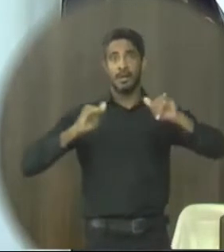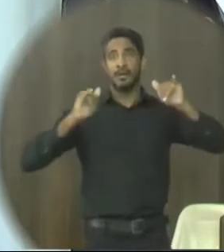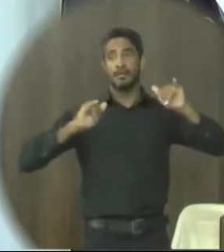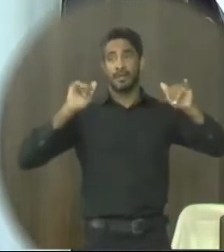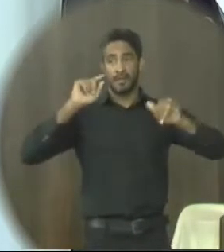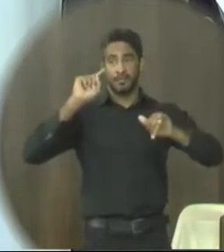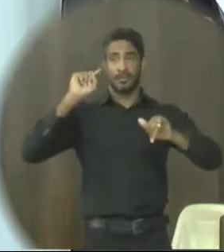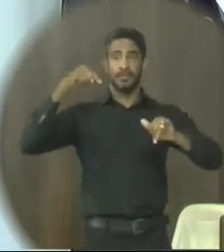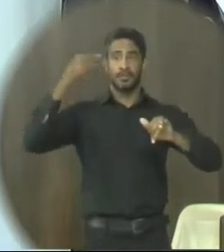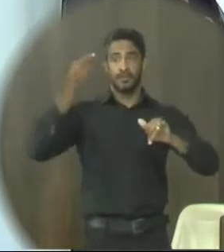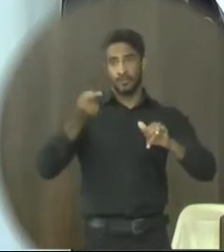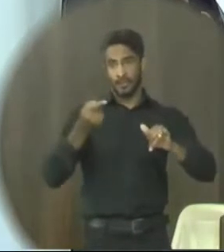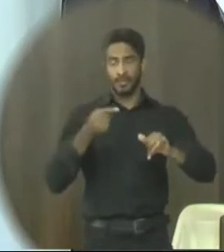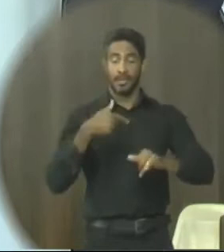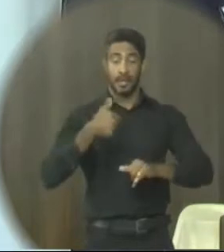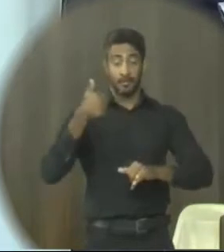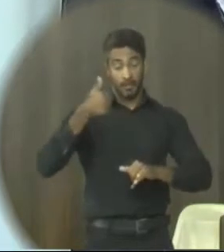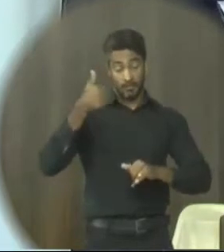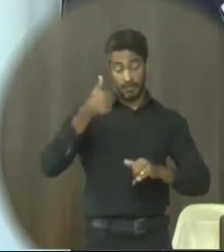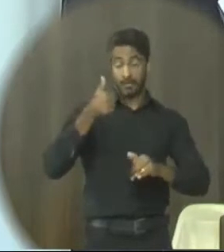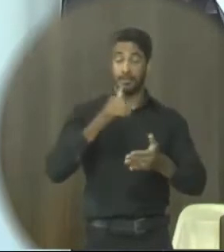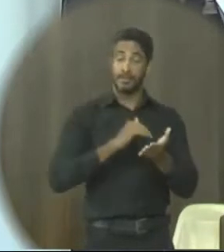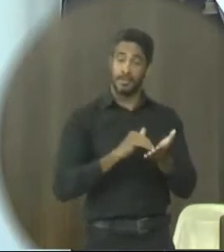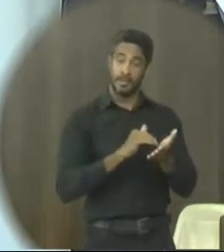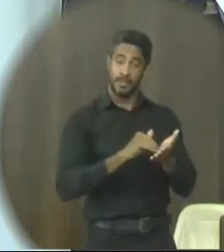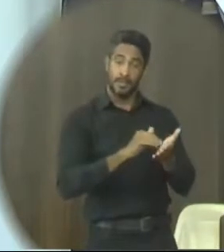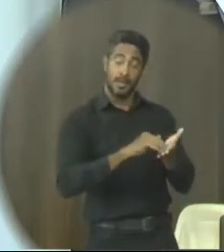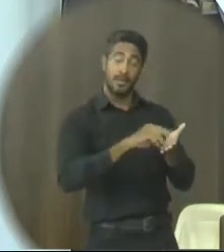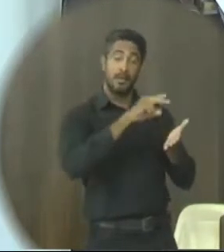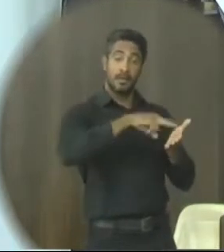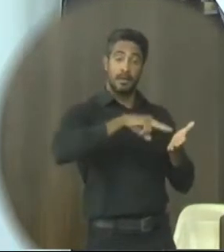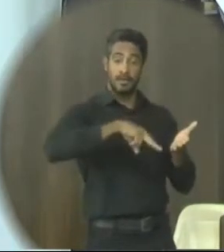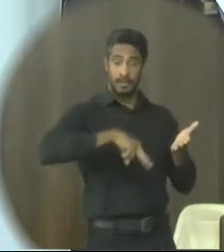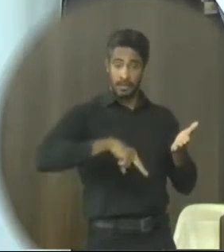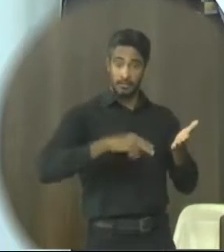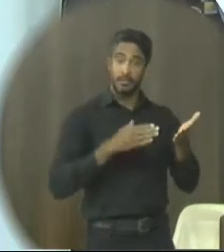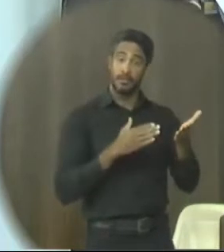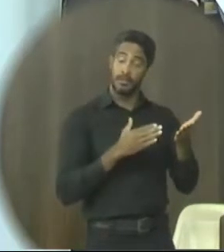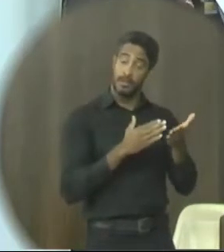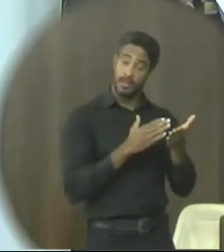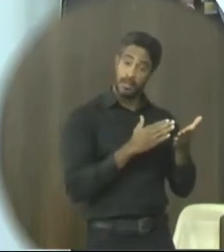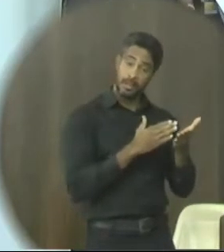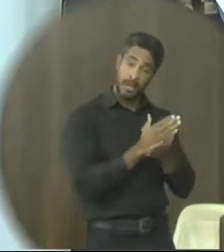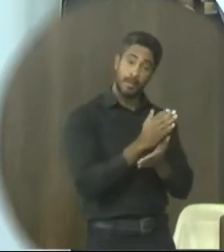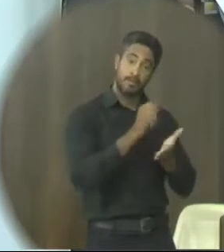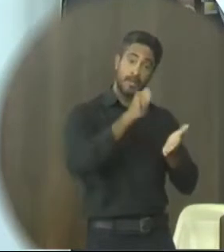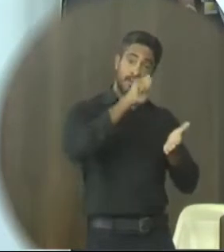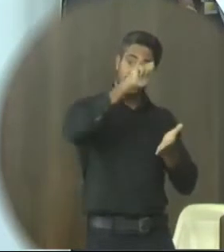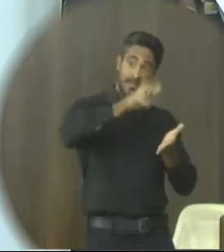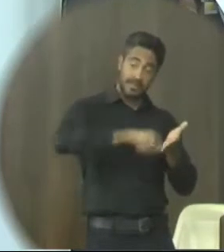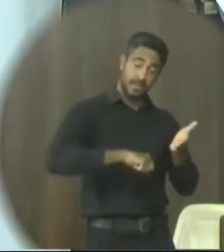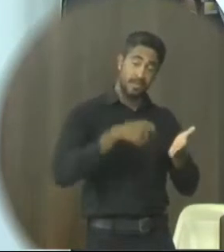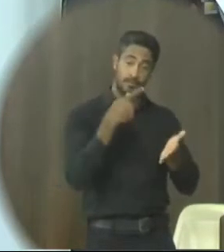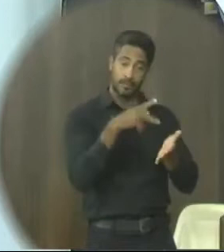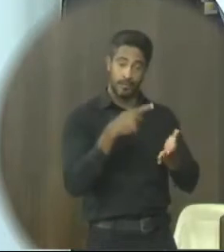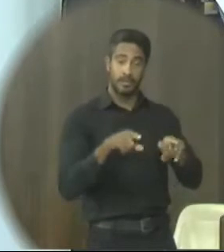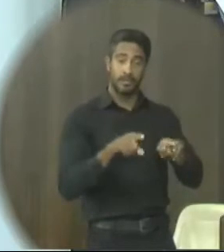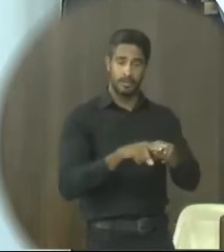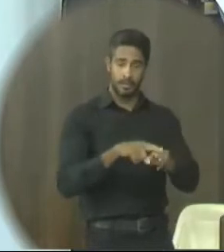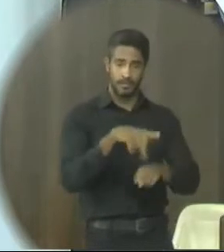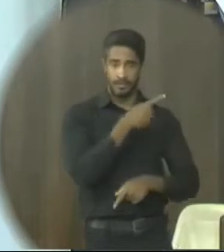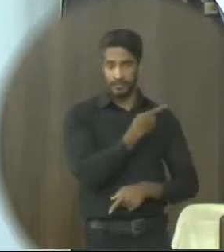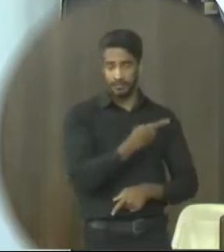Dias Santos, primeiro secretário, lavrei a presente ata, que lida e aprovada, vai assinada por mim e pelo